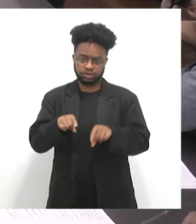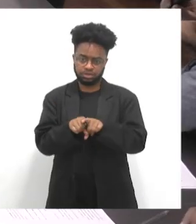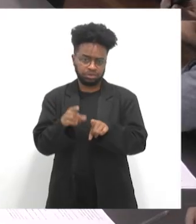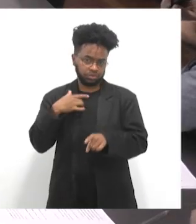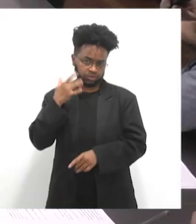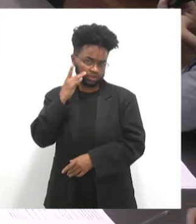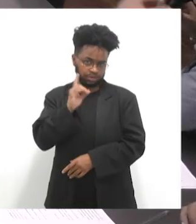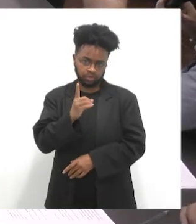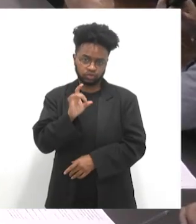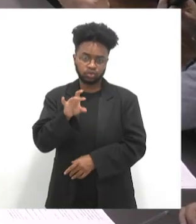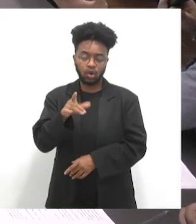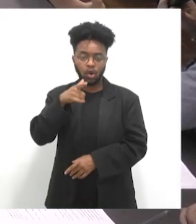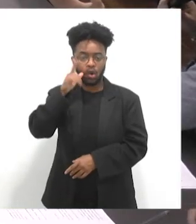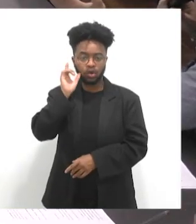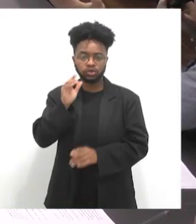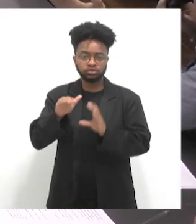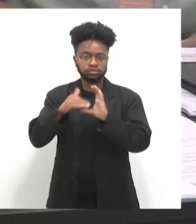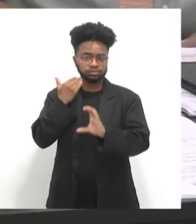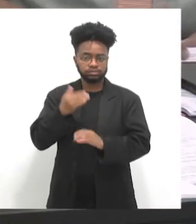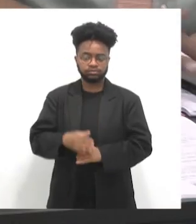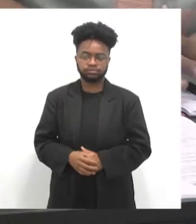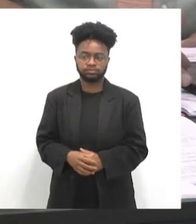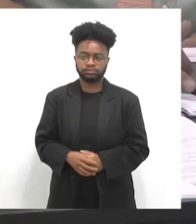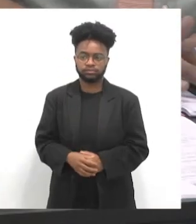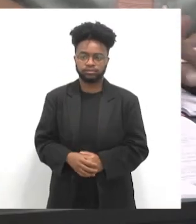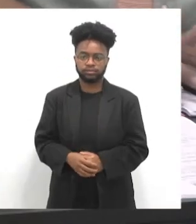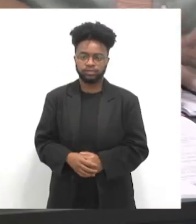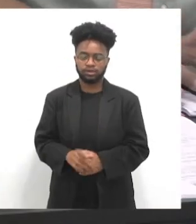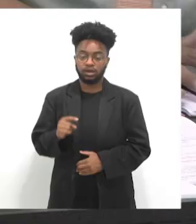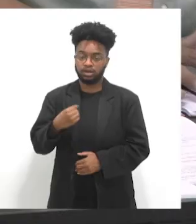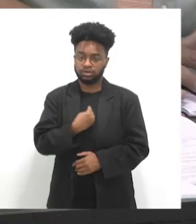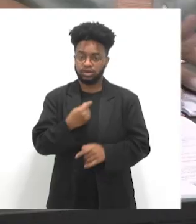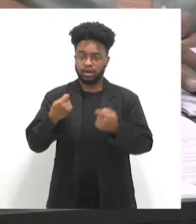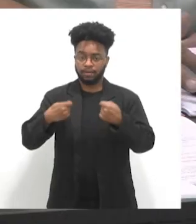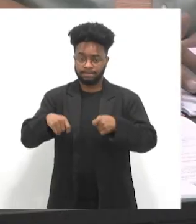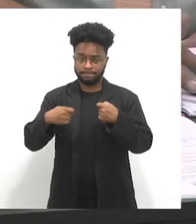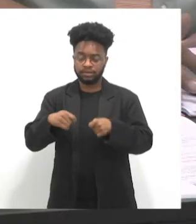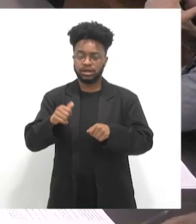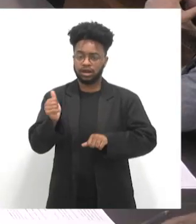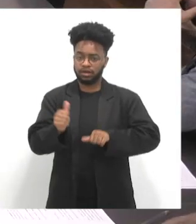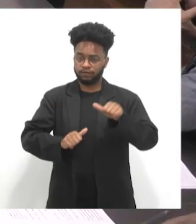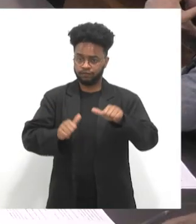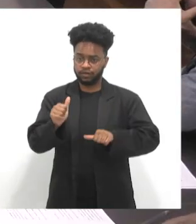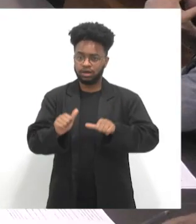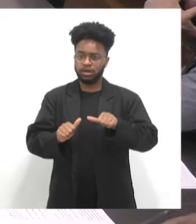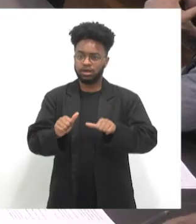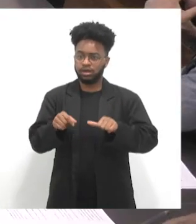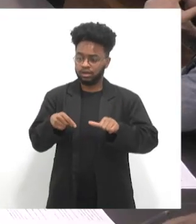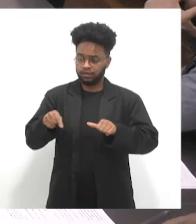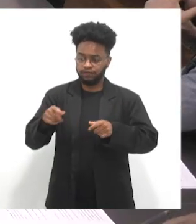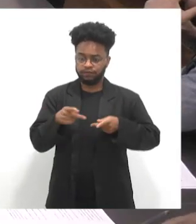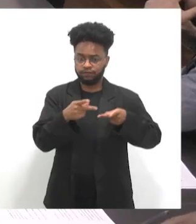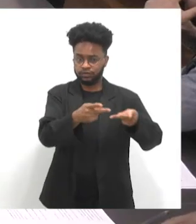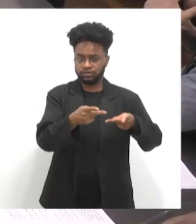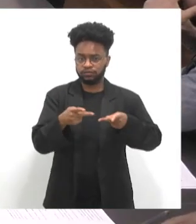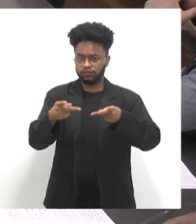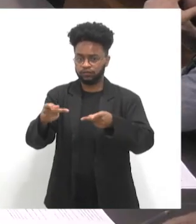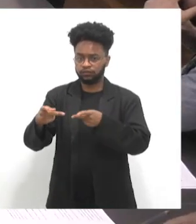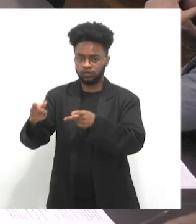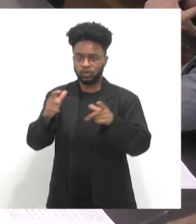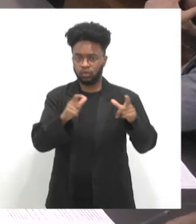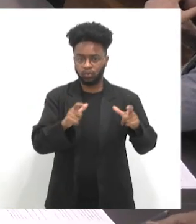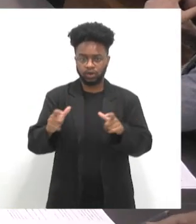fiquei sabendo ontem Sim, de porque noite, quase caí para trás. a gente vai precisar fazer uma ida aos locais